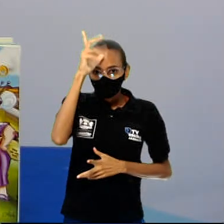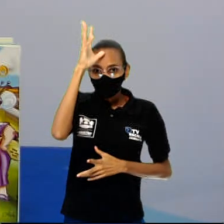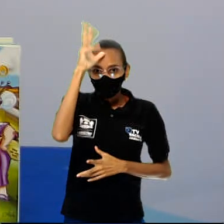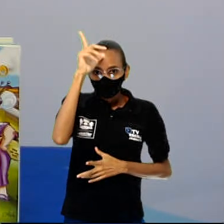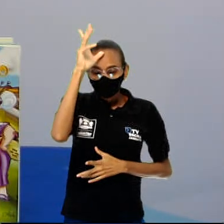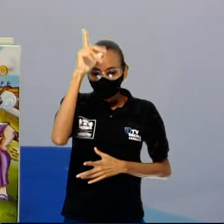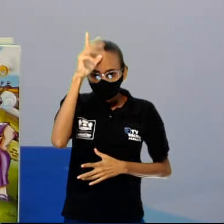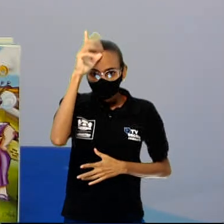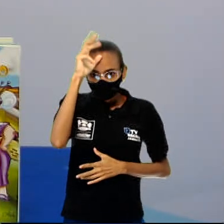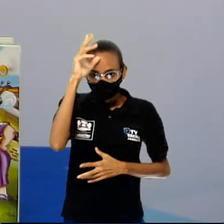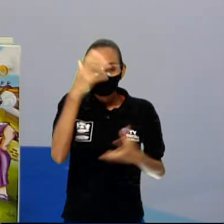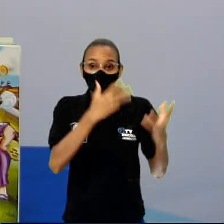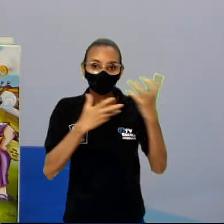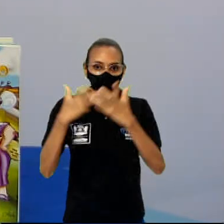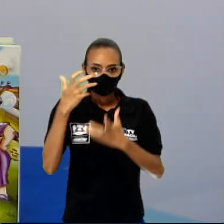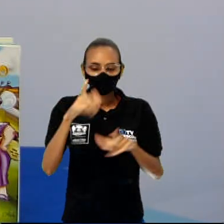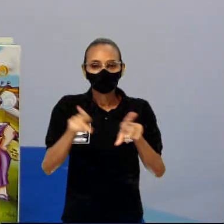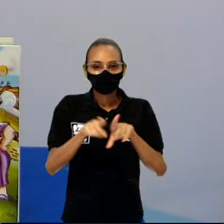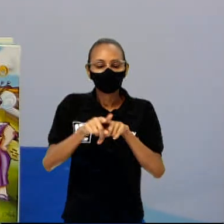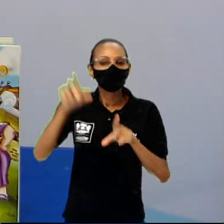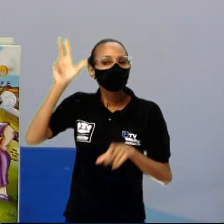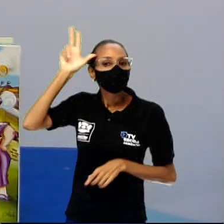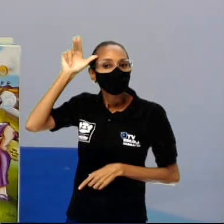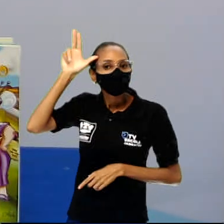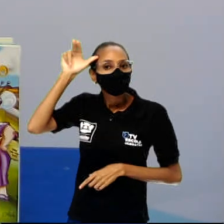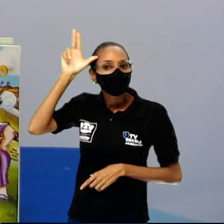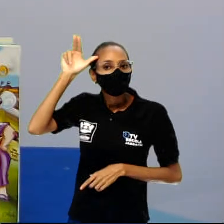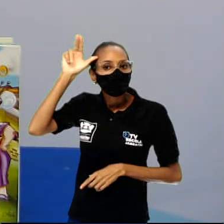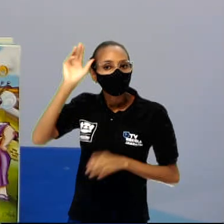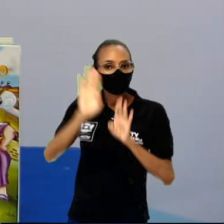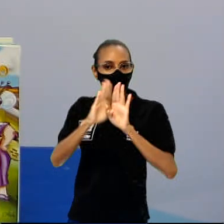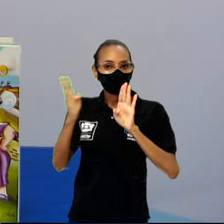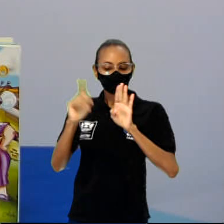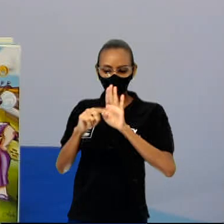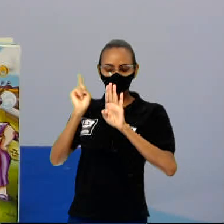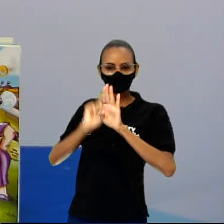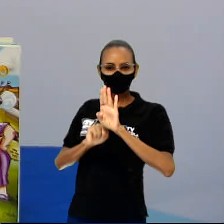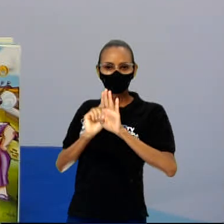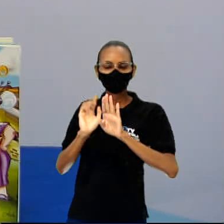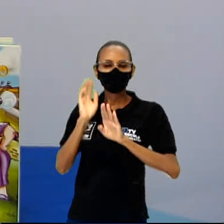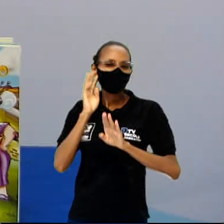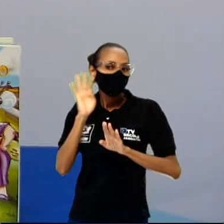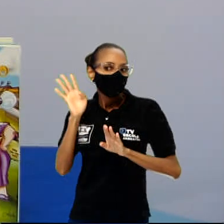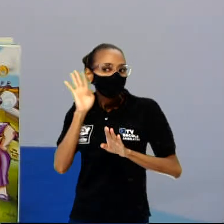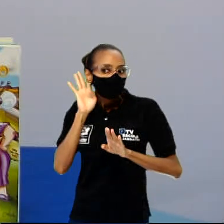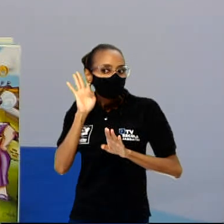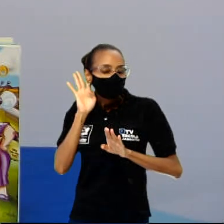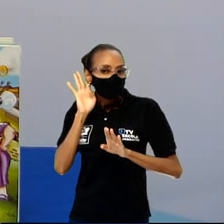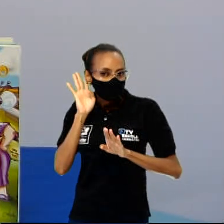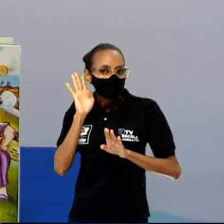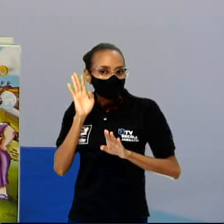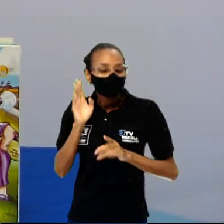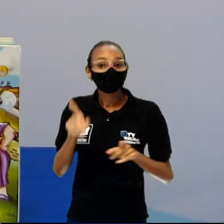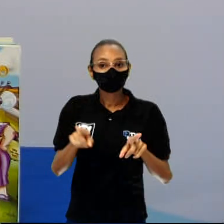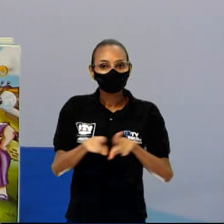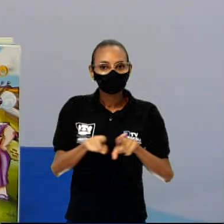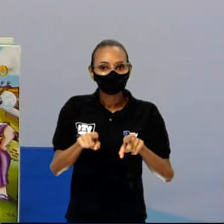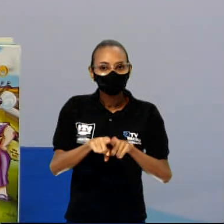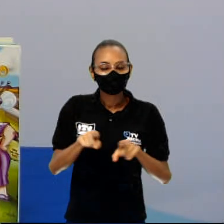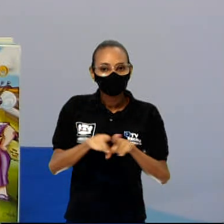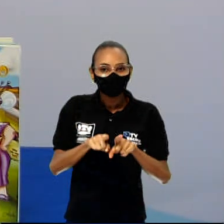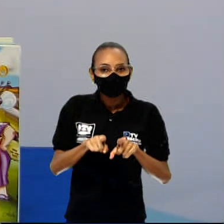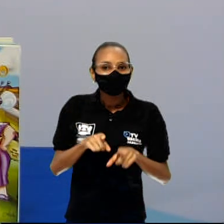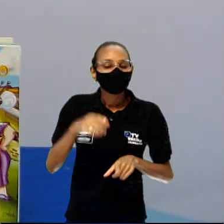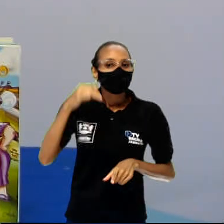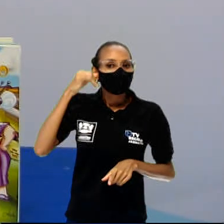O cavalo, que era bom de coice, ficou logo atrás da porta. E o bode também, que era bom de marrada, ficou ali no cantinho, caso